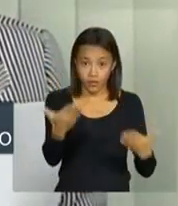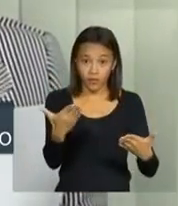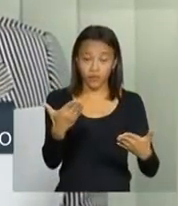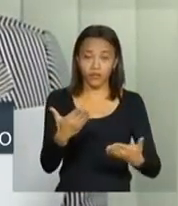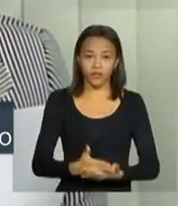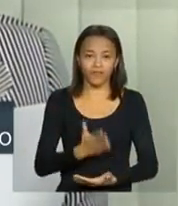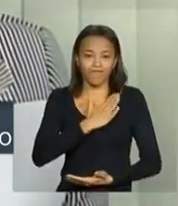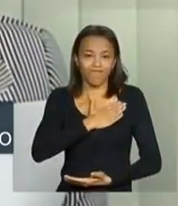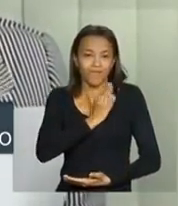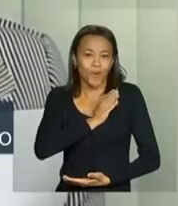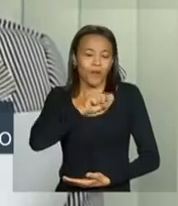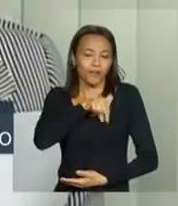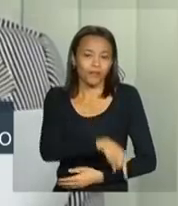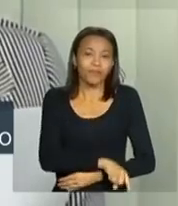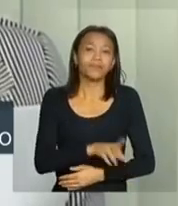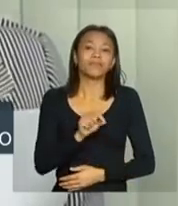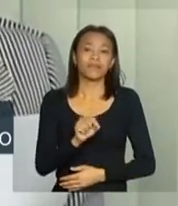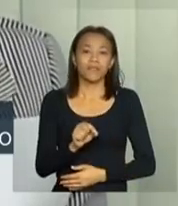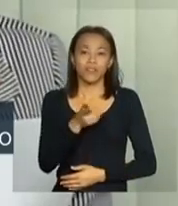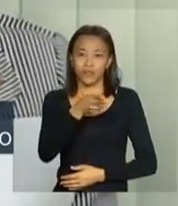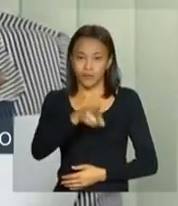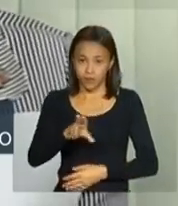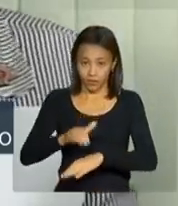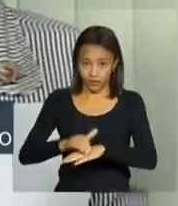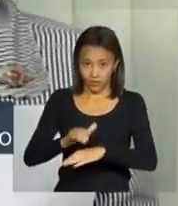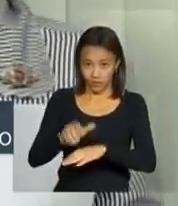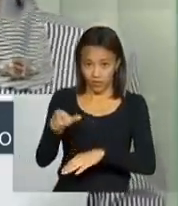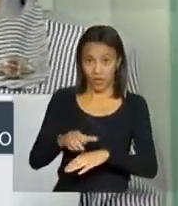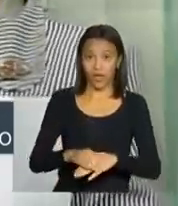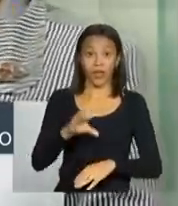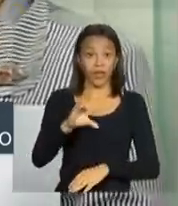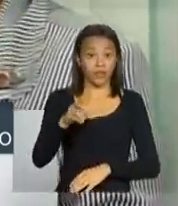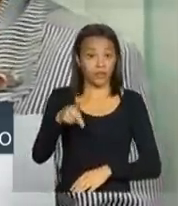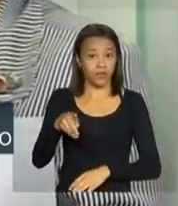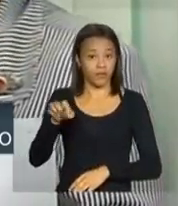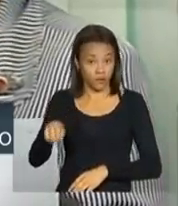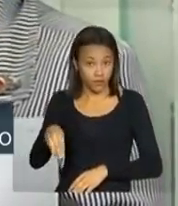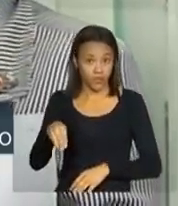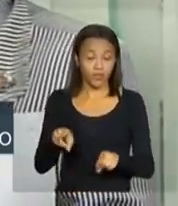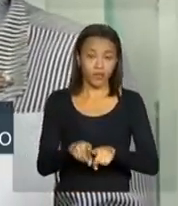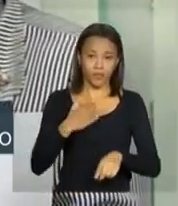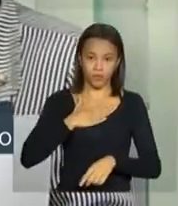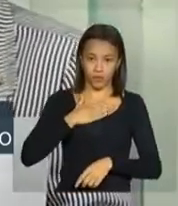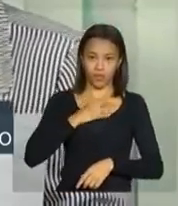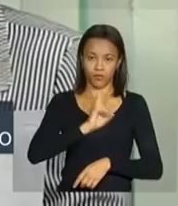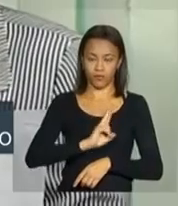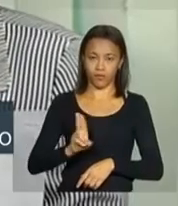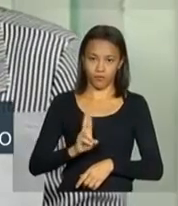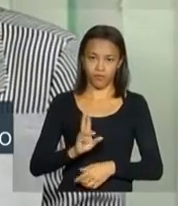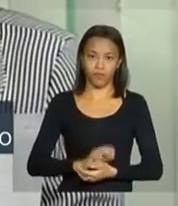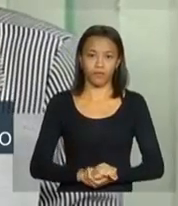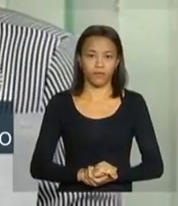fundo do coração, em nome da SPM, em meu nome próprio, né? E